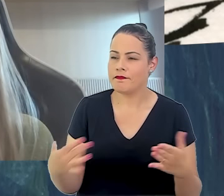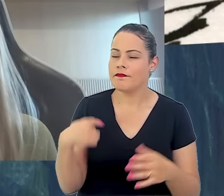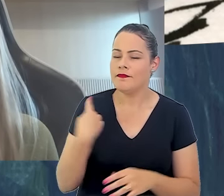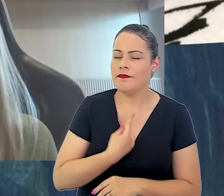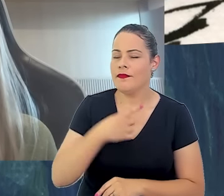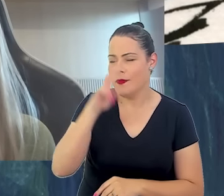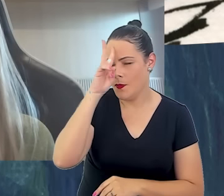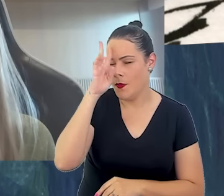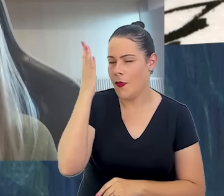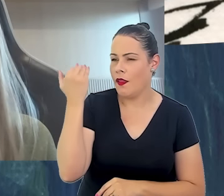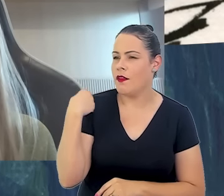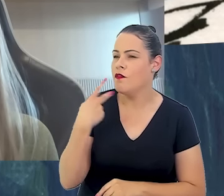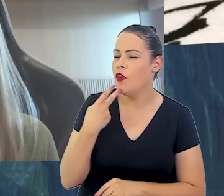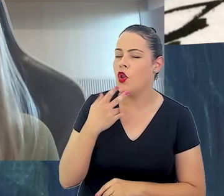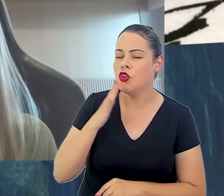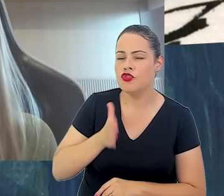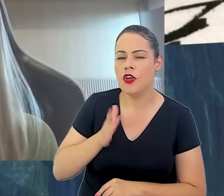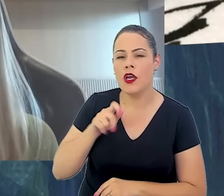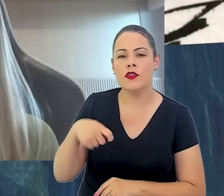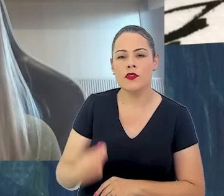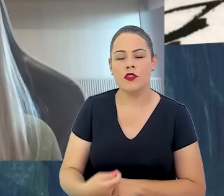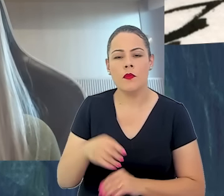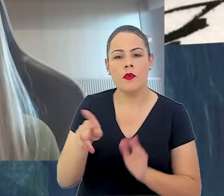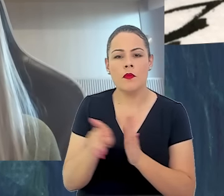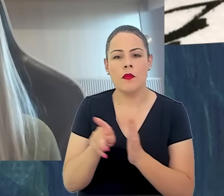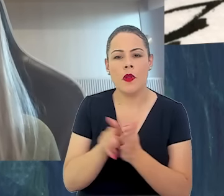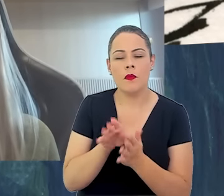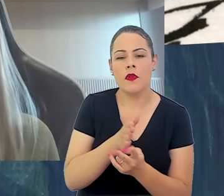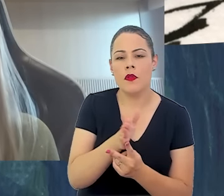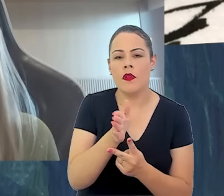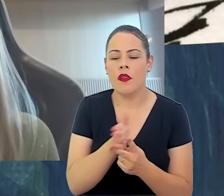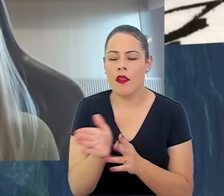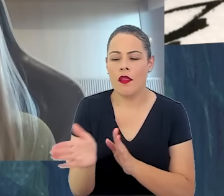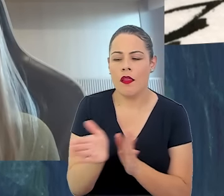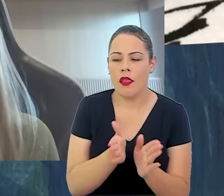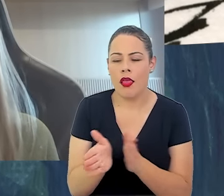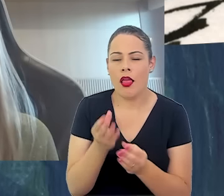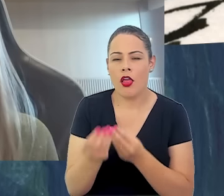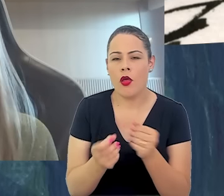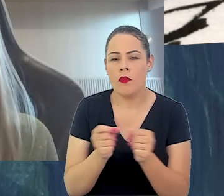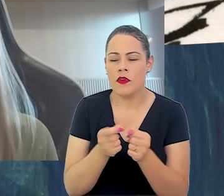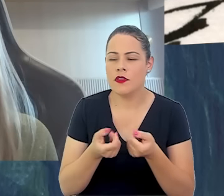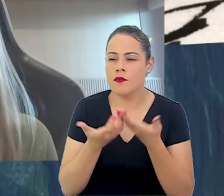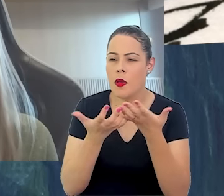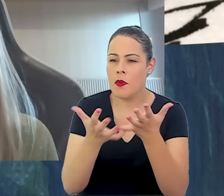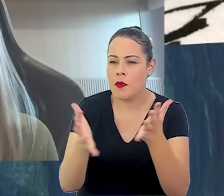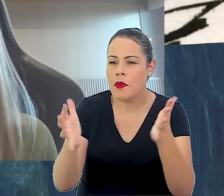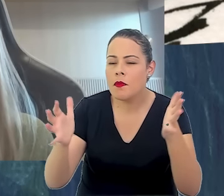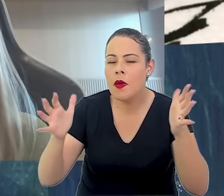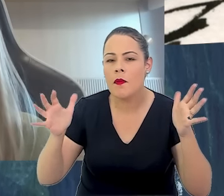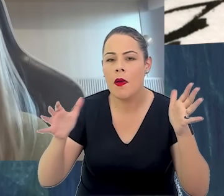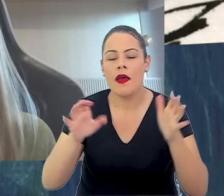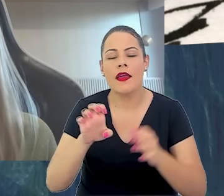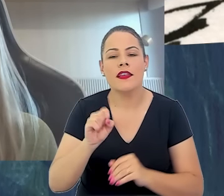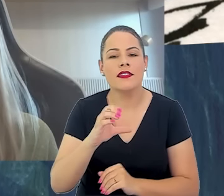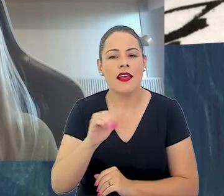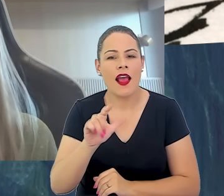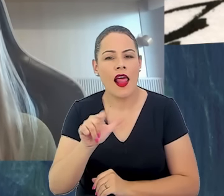a gente também falou sobre a questão do blended finance, como você dá uma escala. Quer dizer,